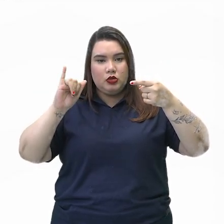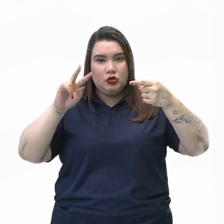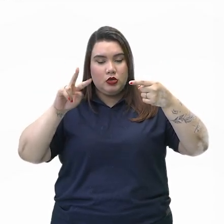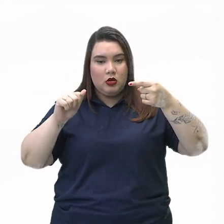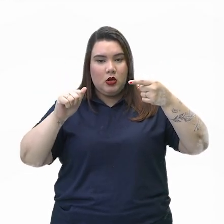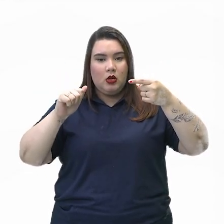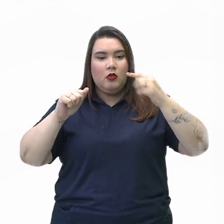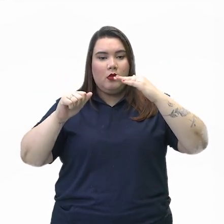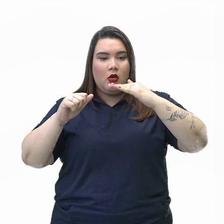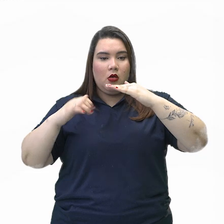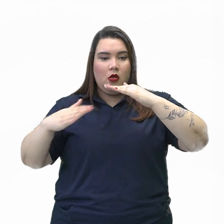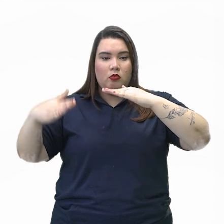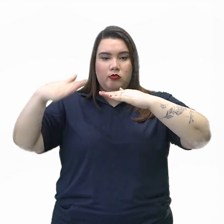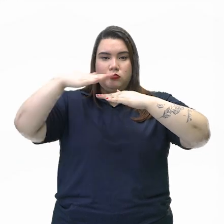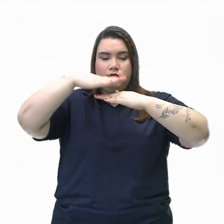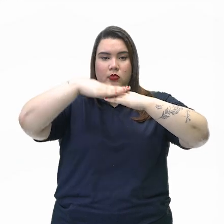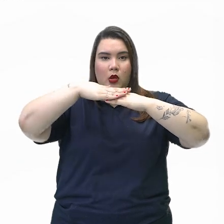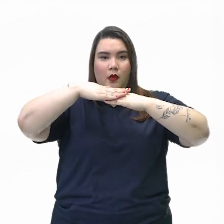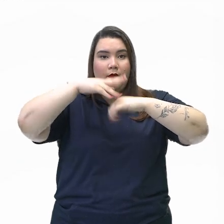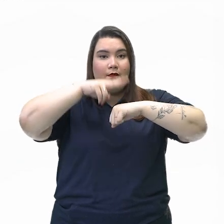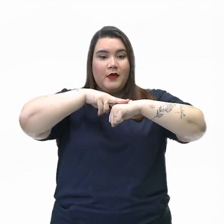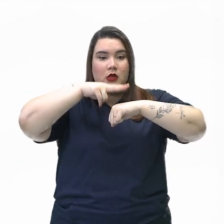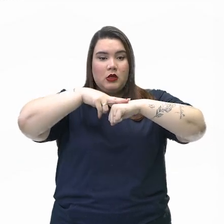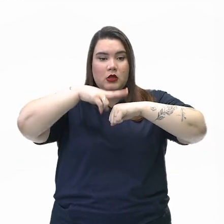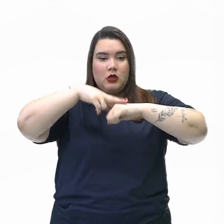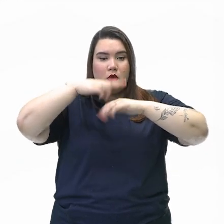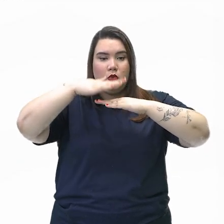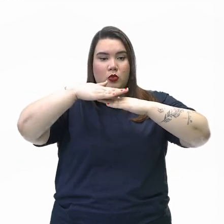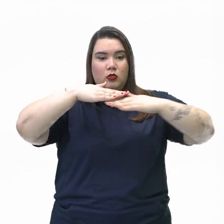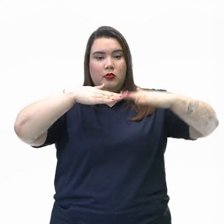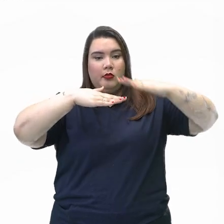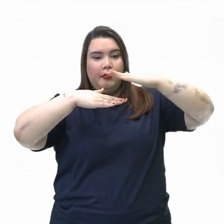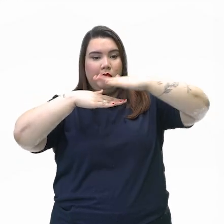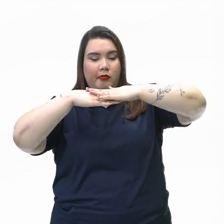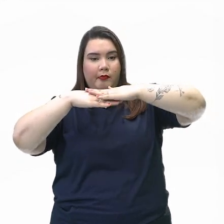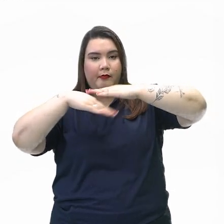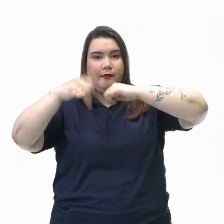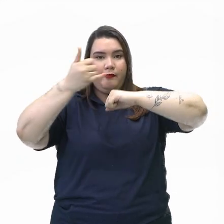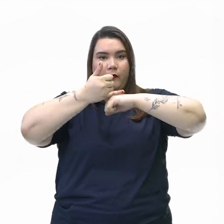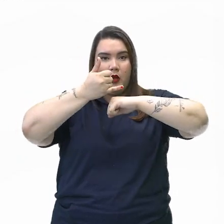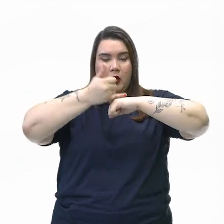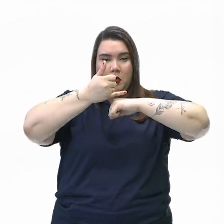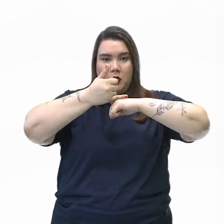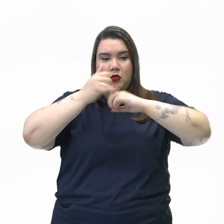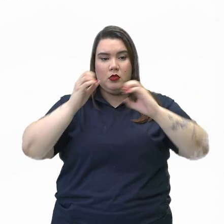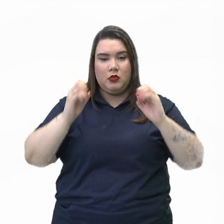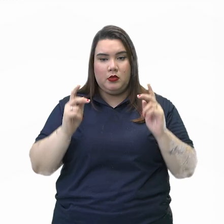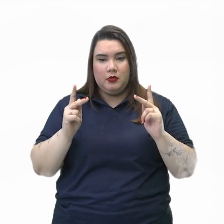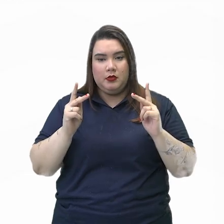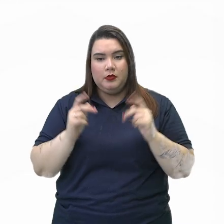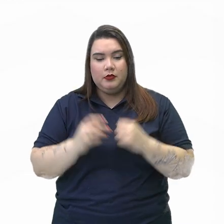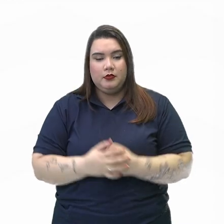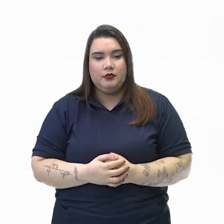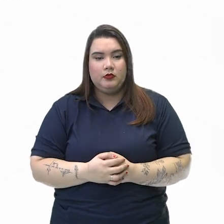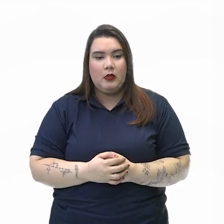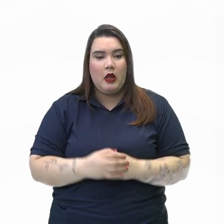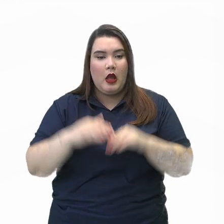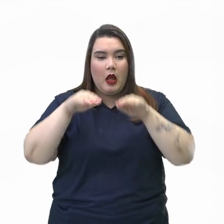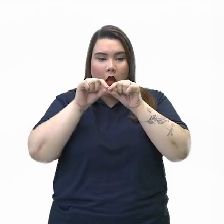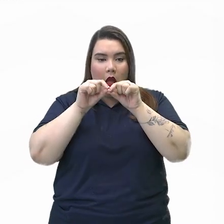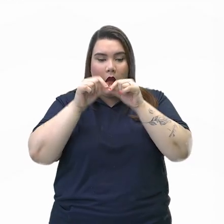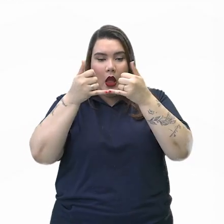normal, recoberto por uma camada de metal condutor. A camada resistiva